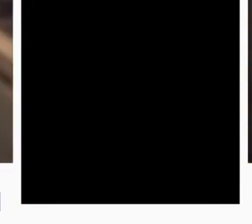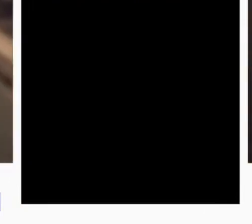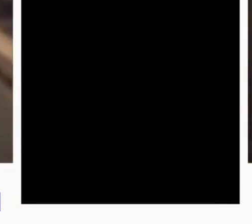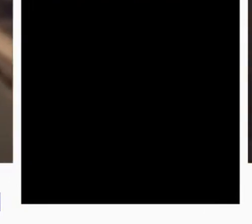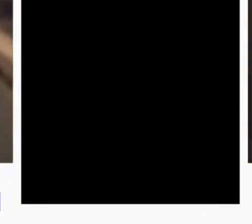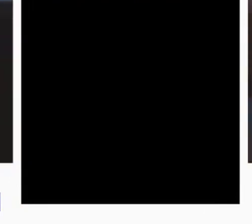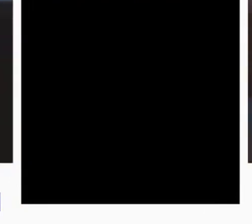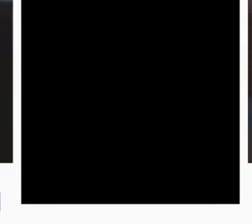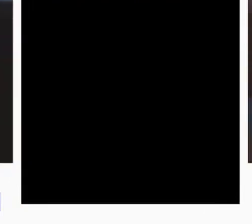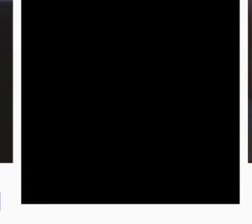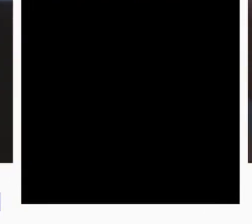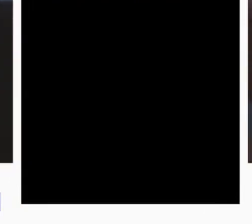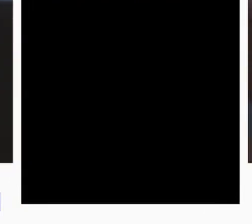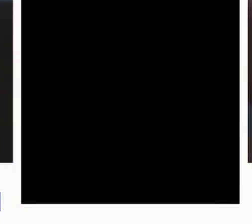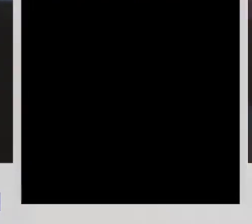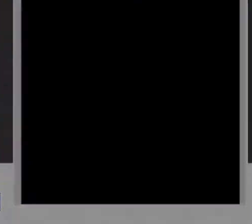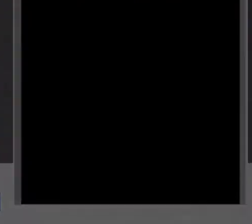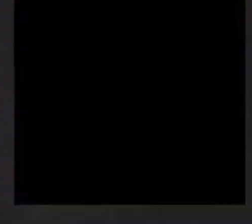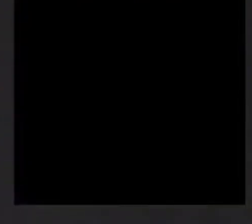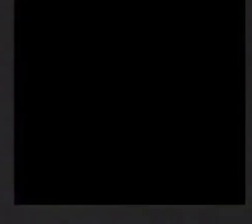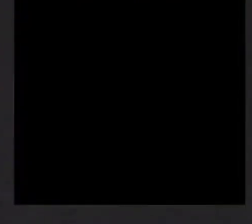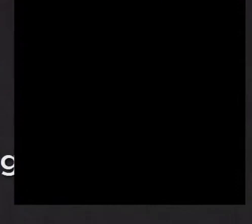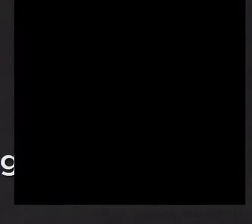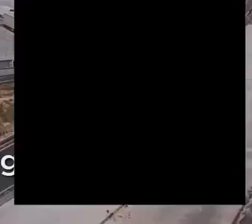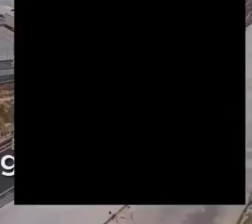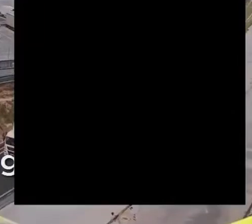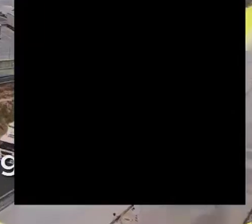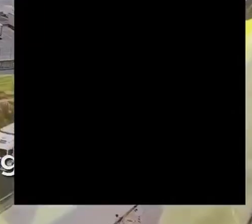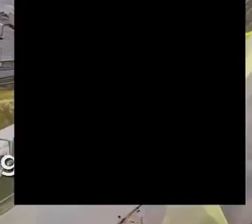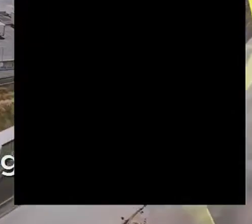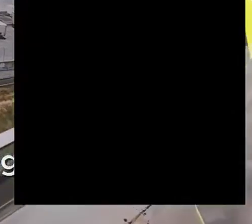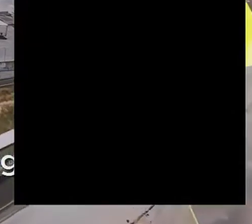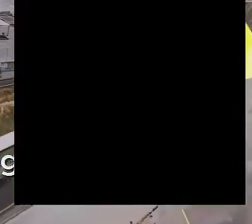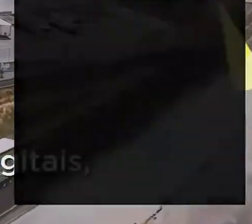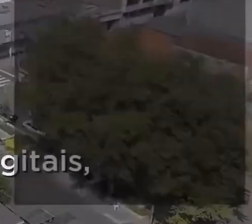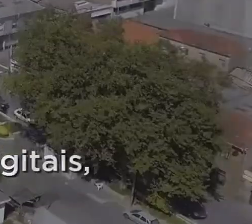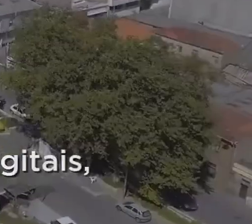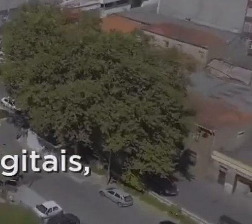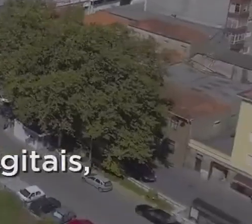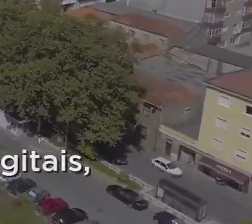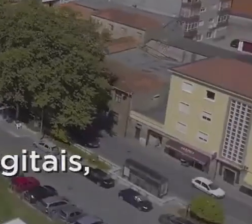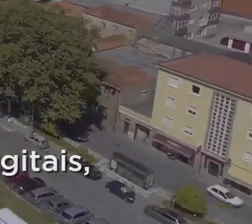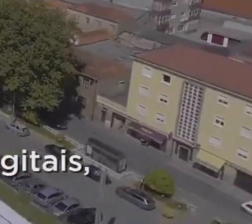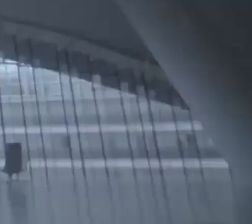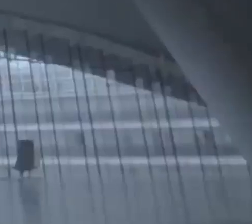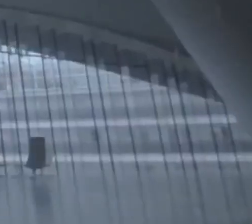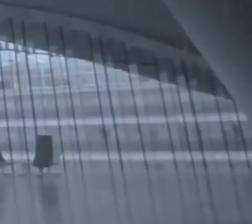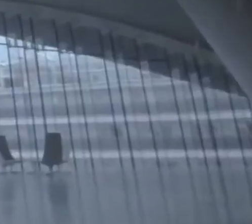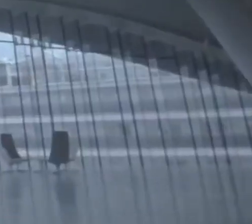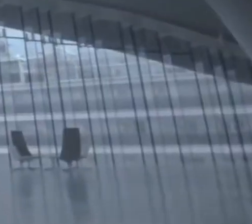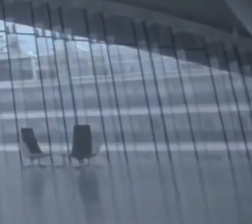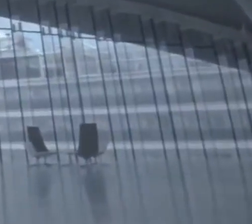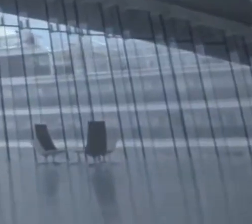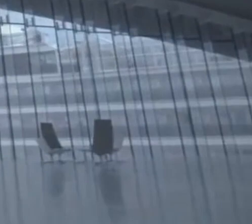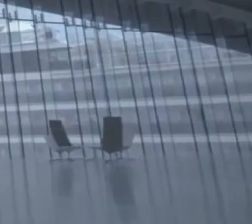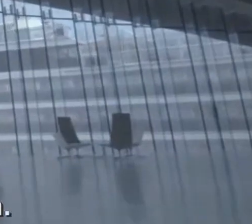mão de obra para a obra de produzir para o mundo. Aqui, onde as estradas de alcatrão e digitais, as linhas de ferro, os navios